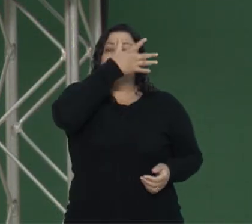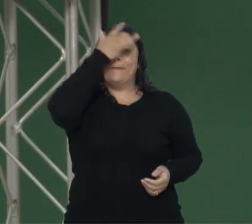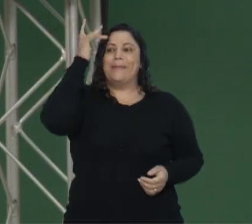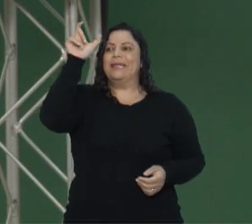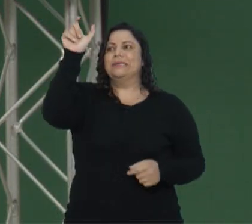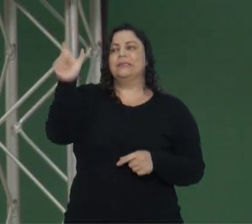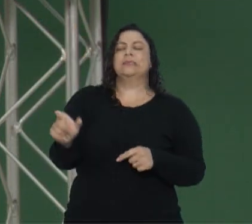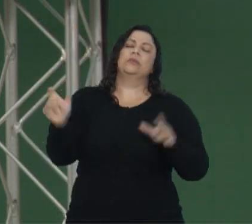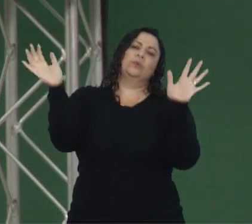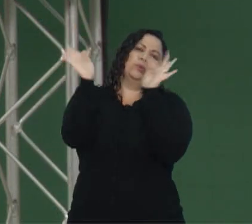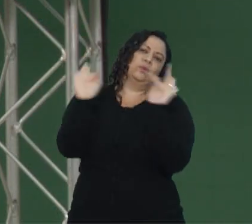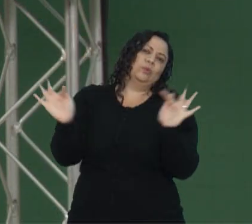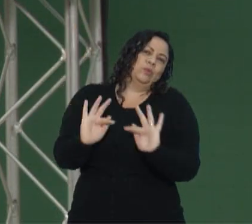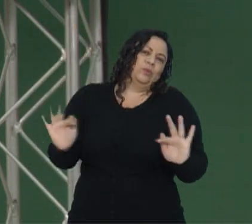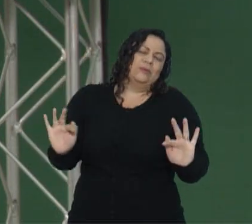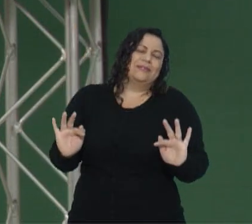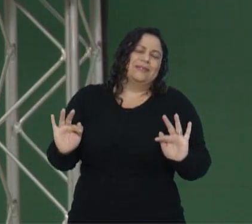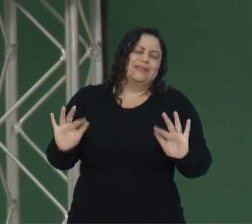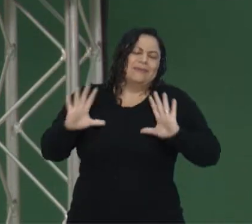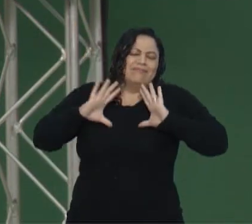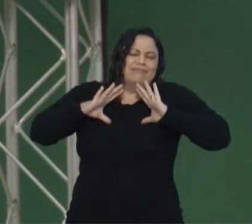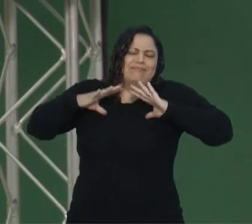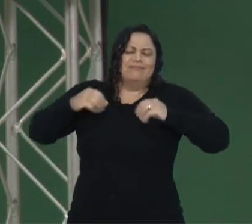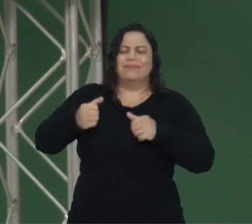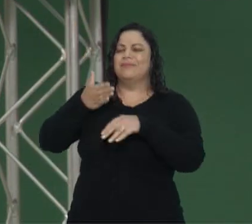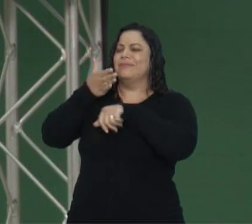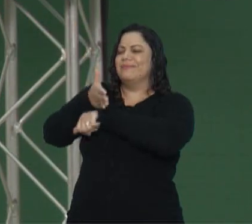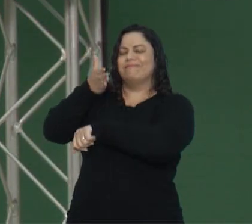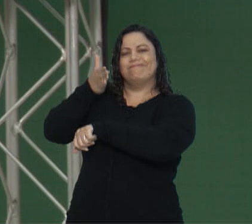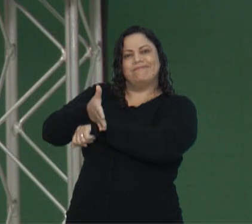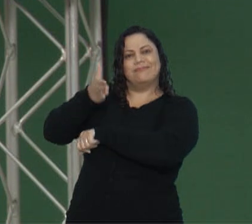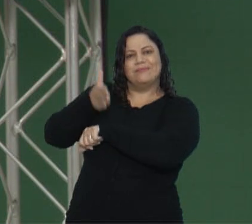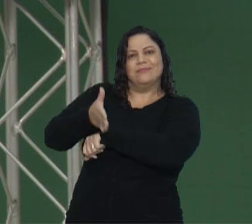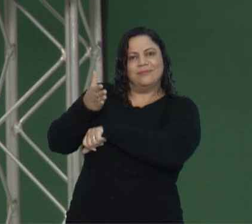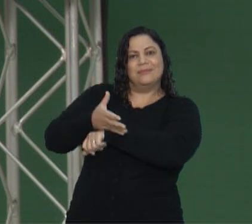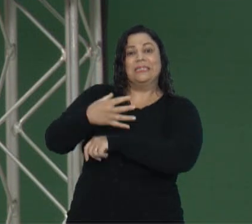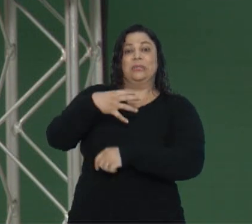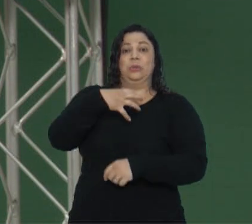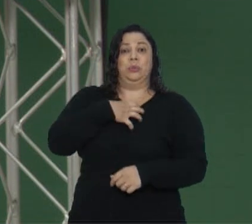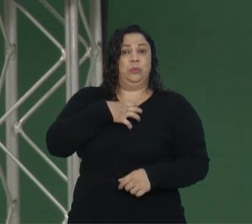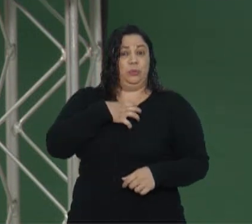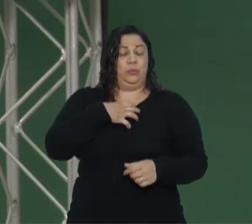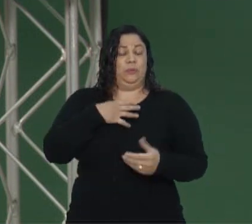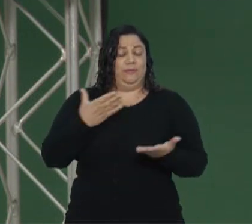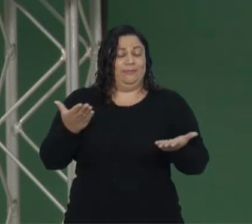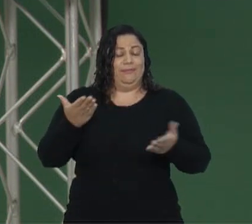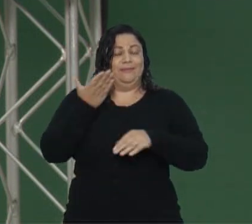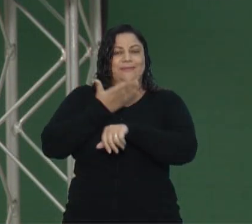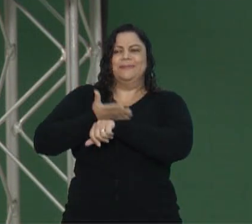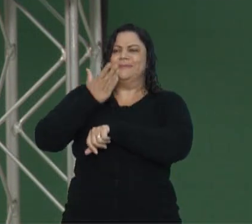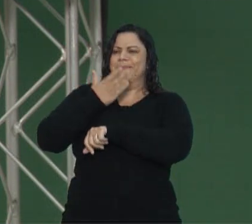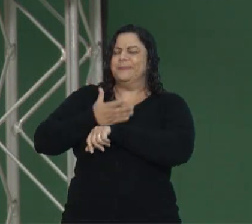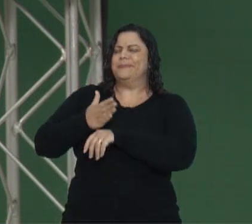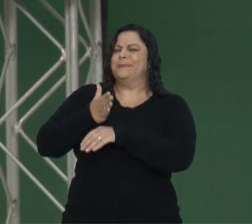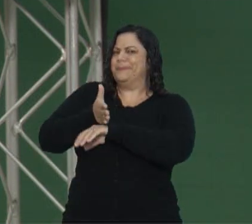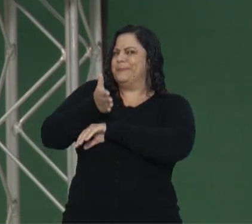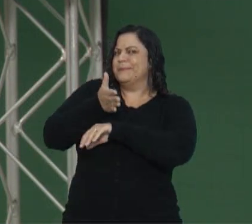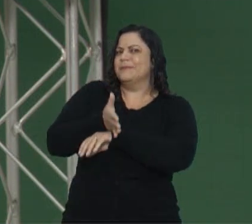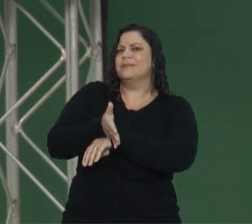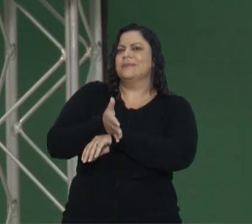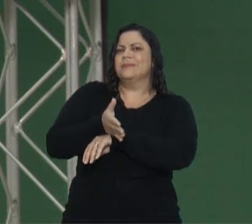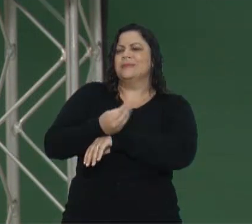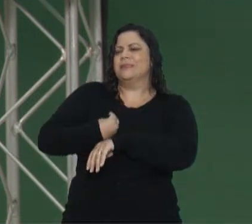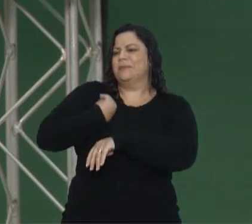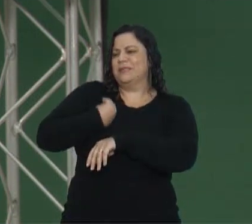engajadas aí na vida, participando de alguma maneira mais ativa. Né? E aí a gente pensa aí uma pessoa que descobre o seu talento,